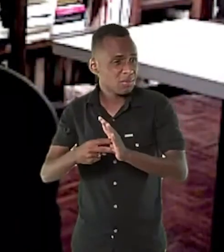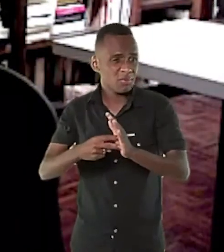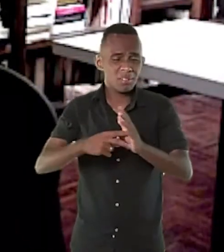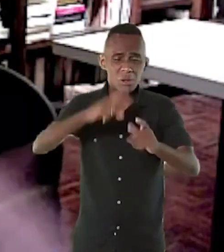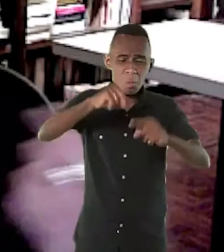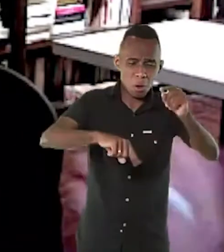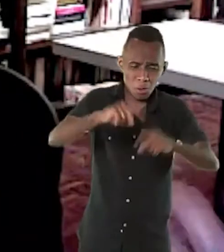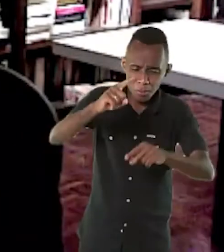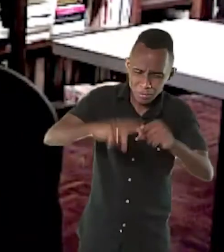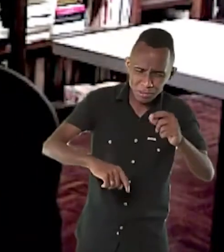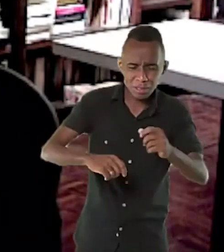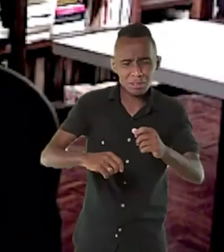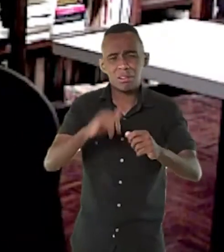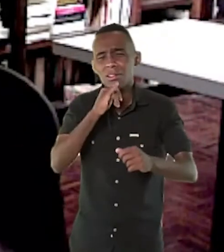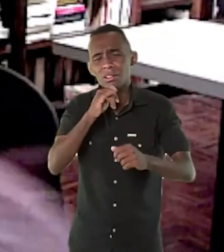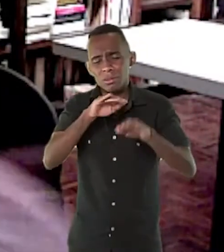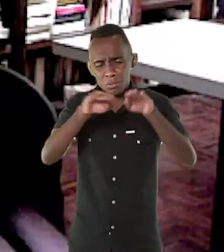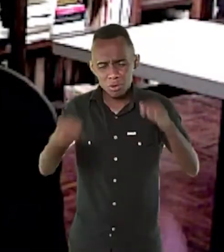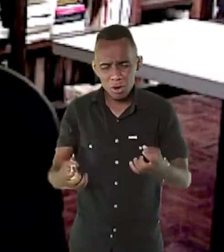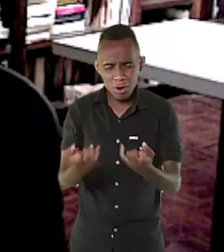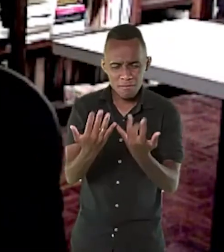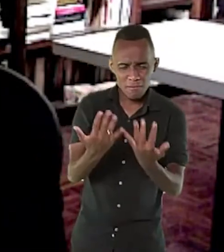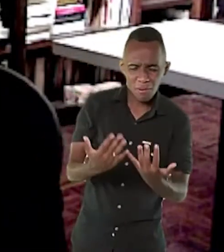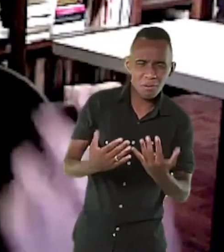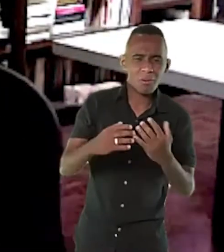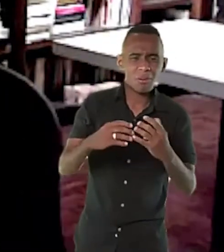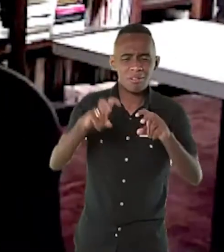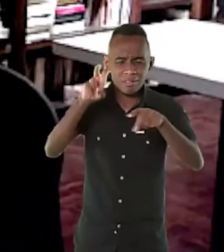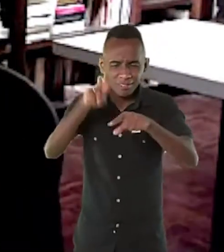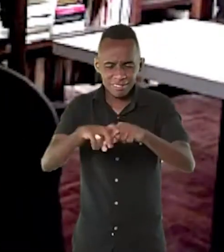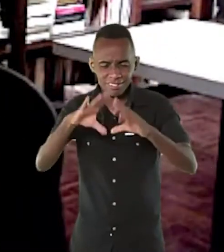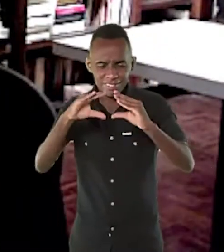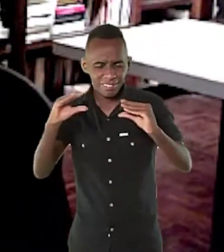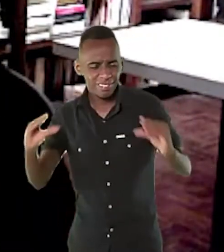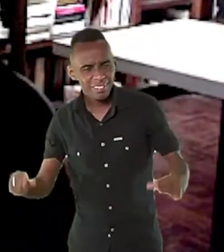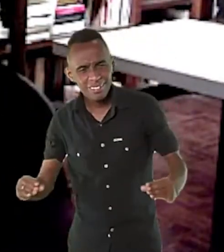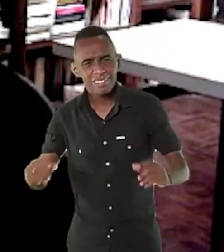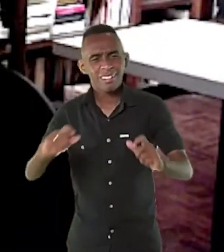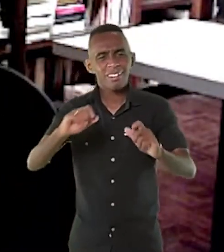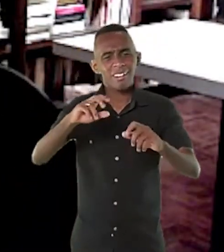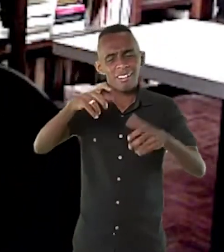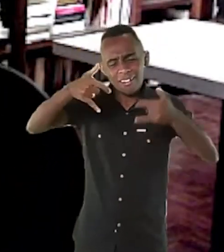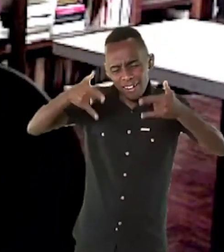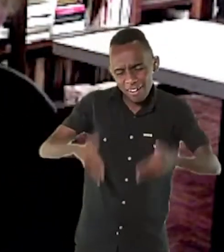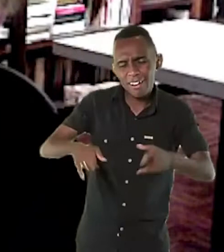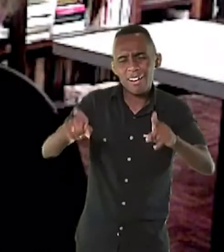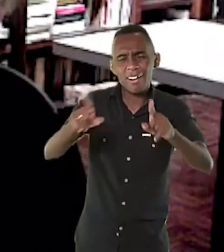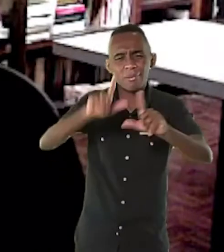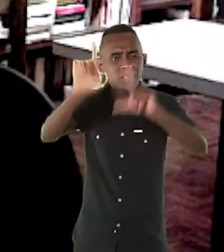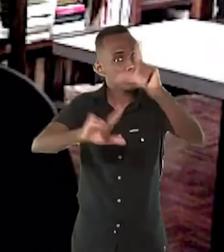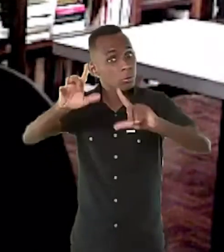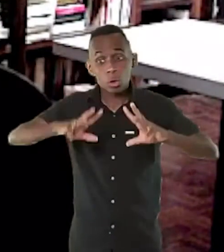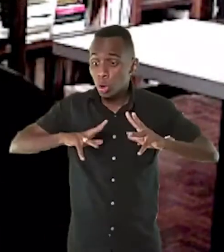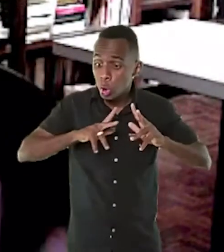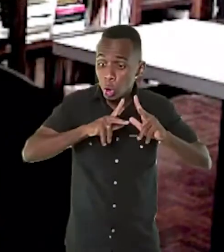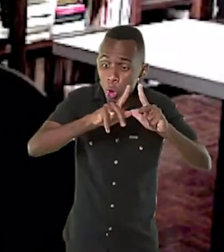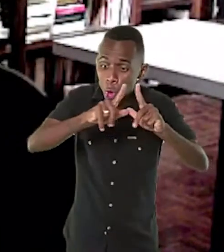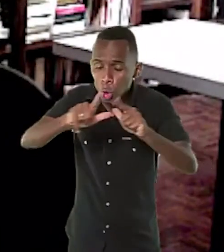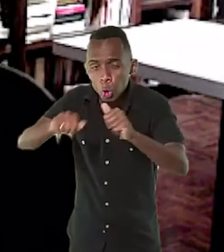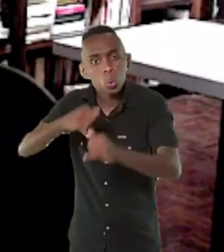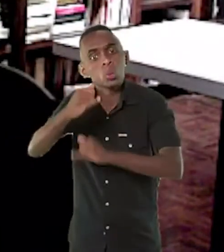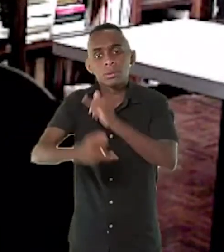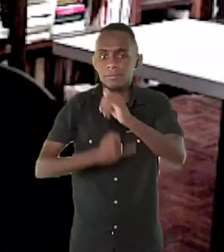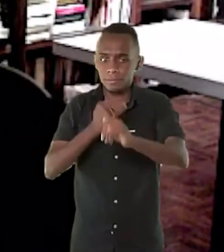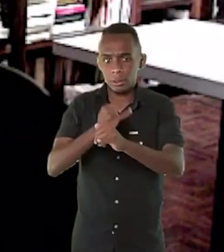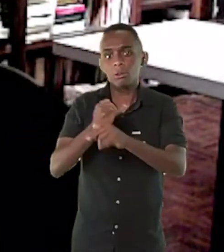torradeiras, fogões, sofá, cama, televisão, tudo vai ser Alexa. É